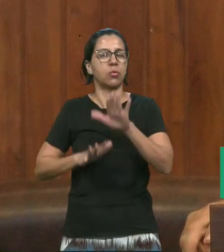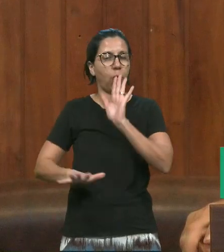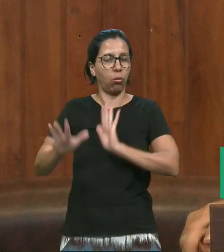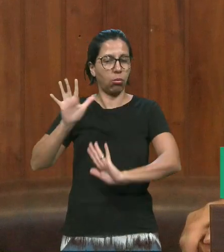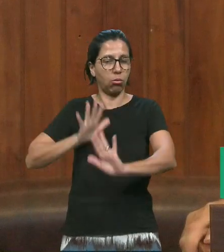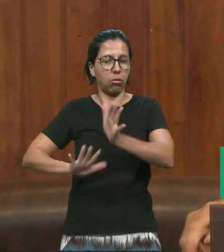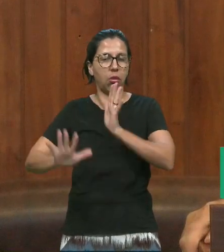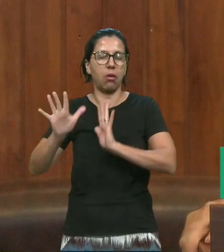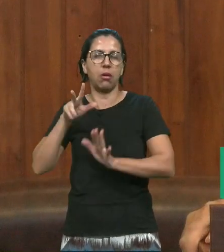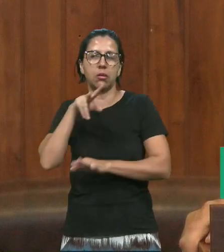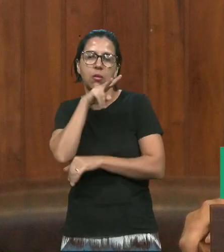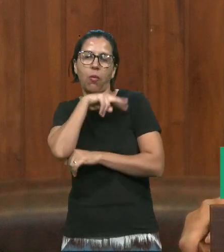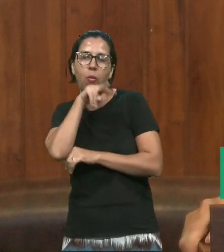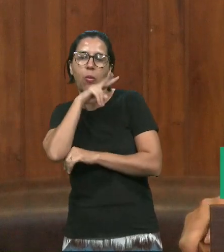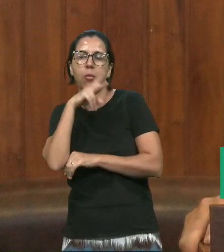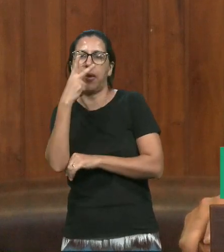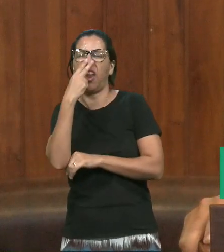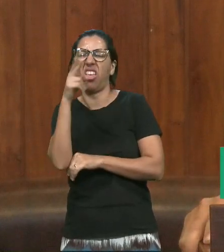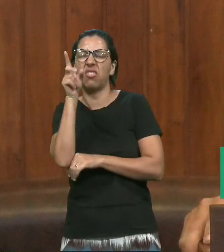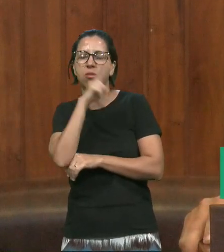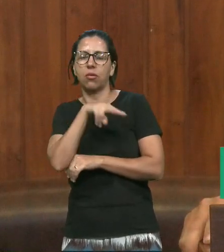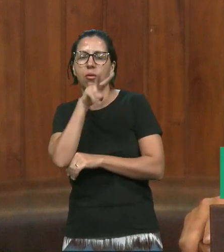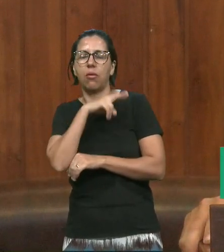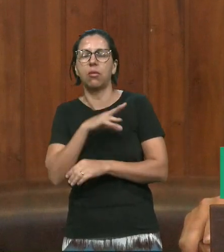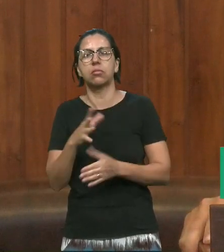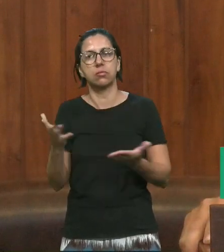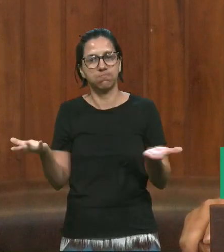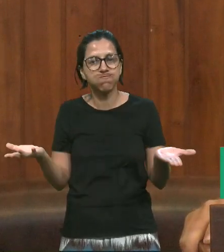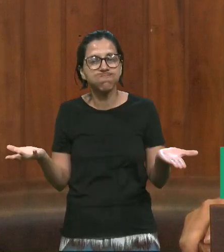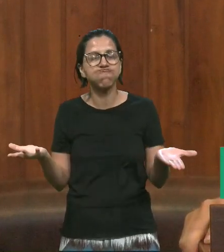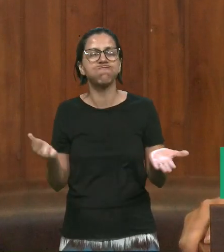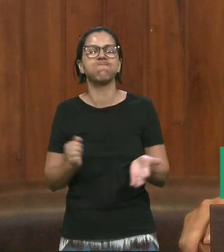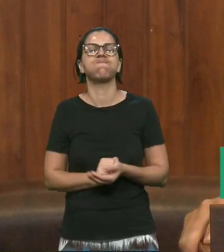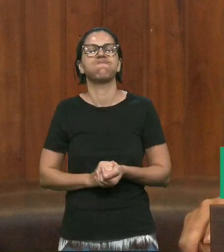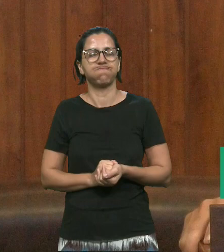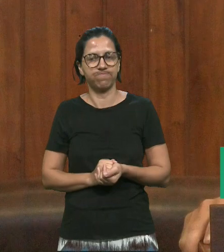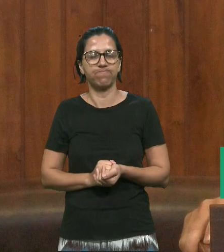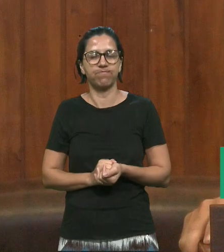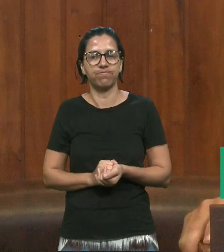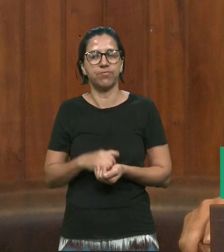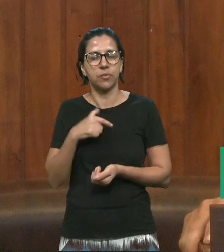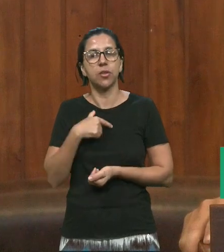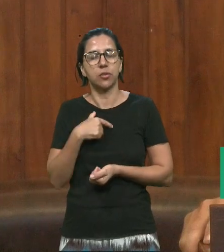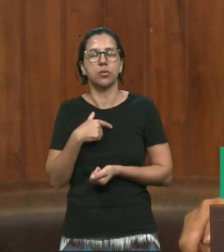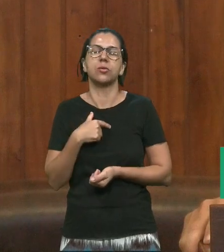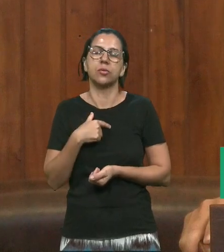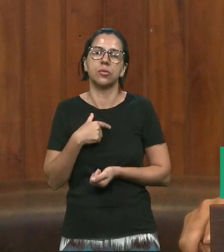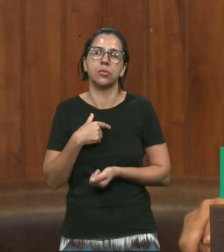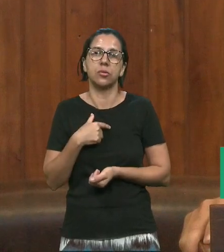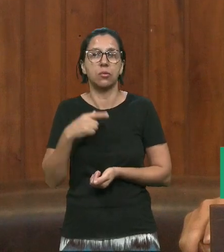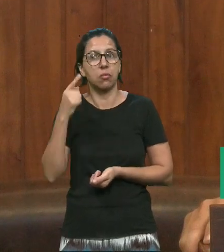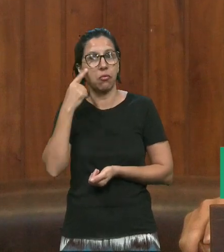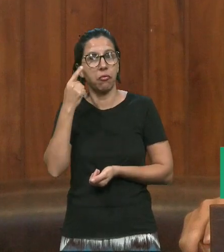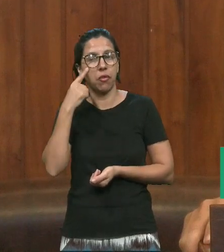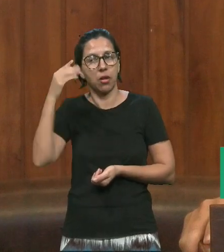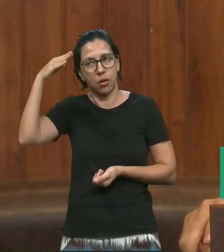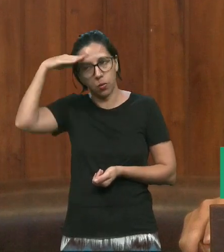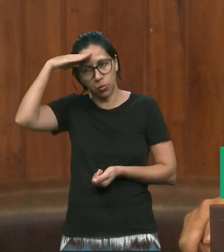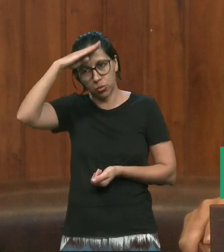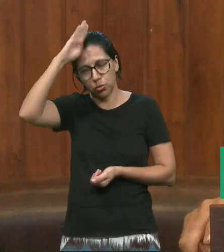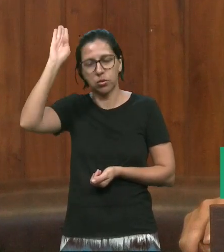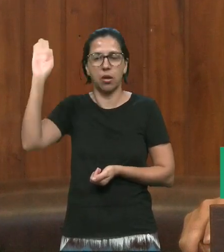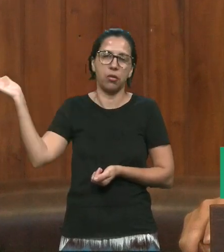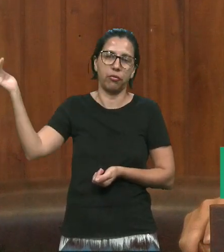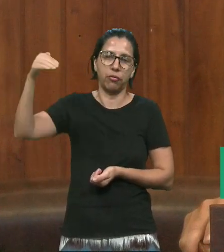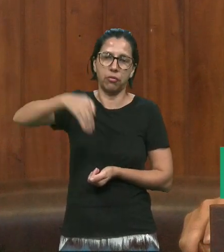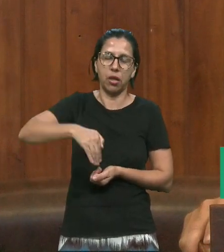pude falar, né. Então eu gostaria, diante de vir para cá, né, e se o Bolsonaro for vir mesmo,